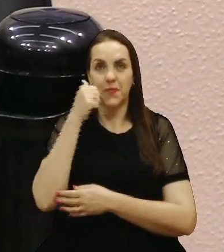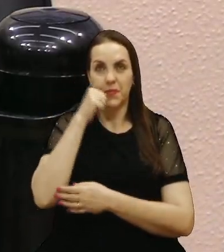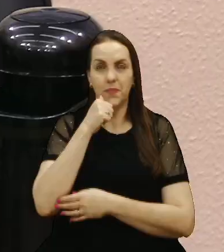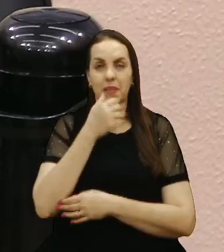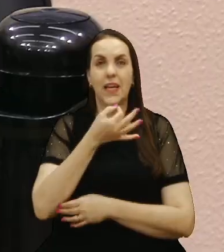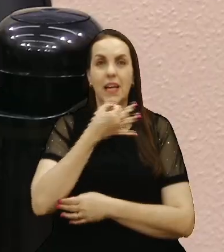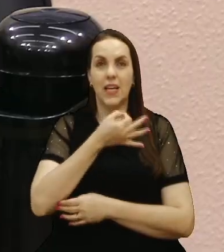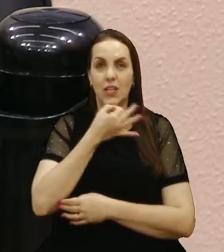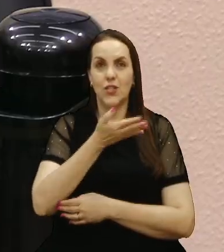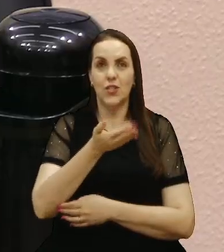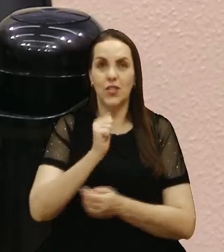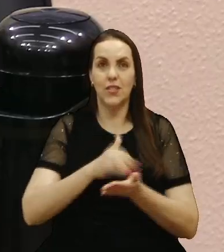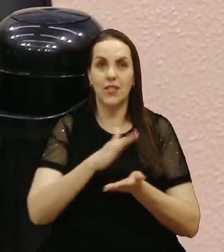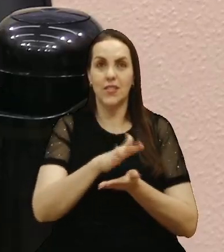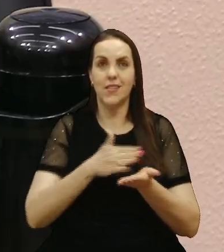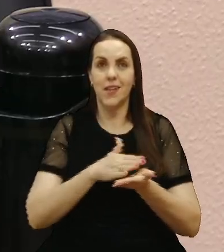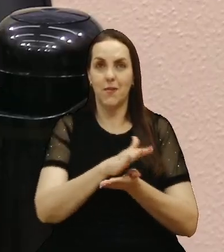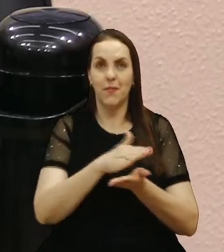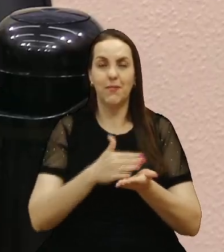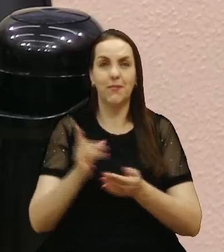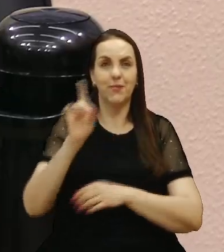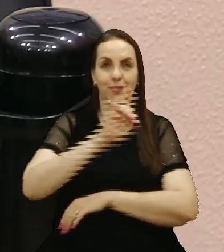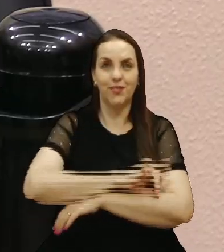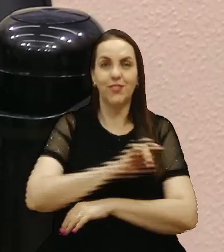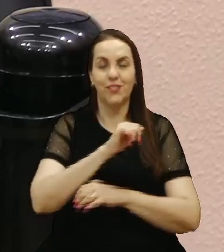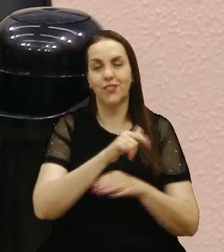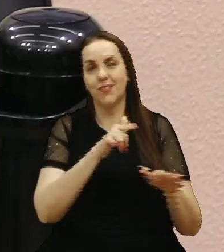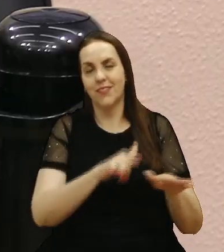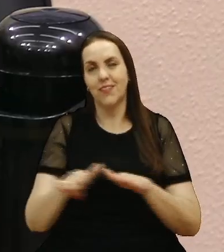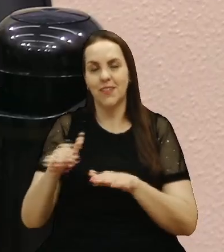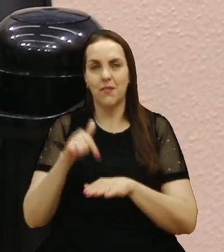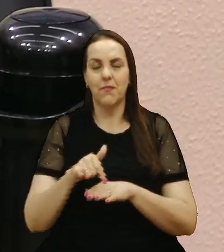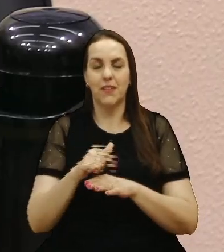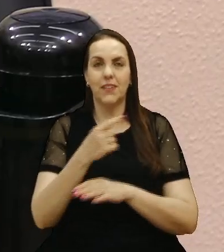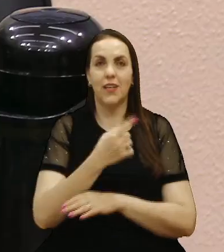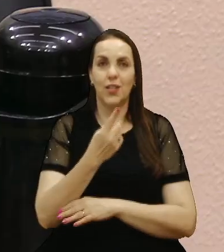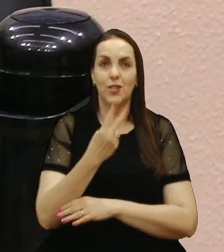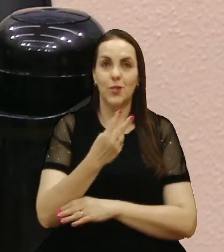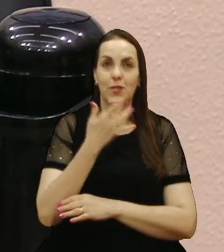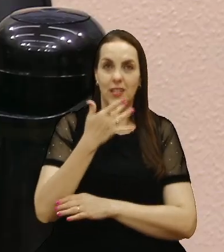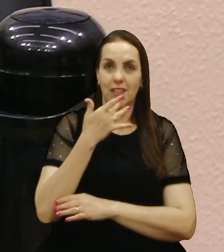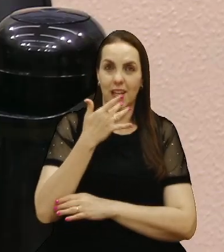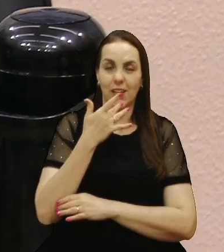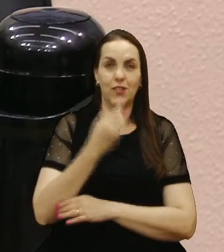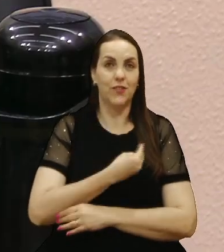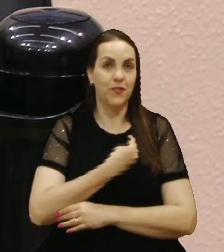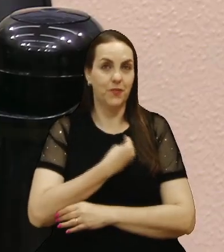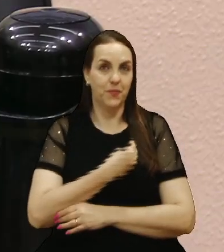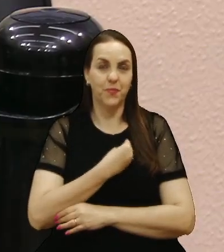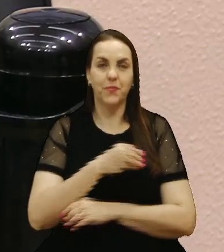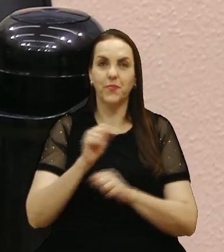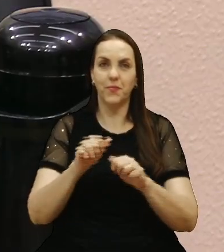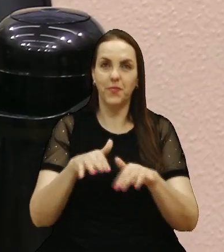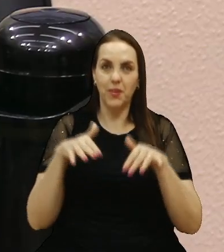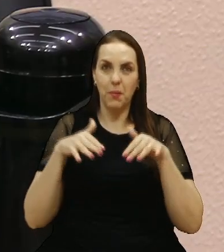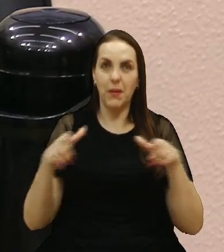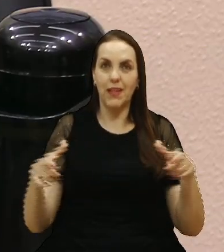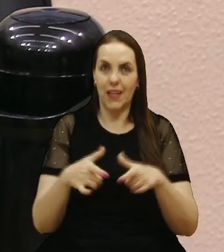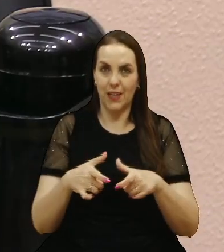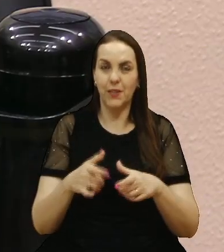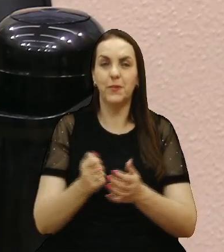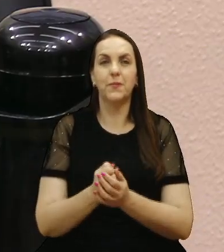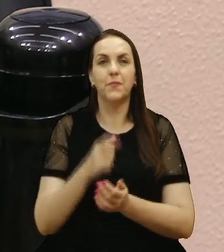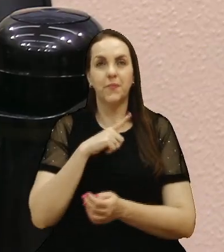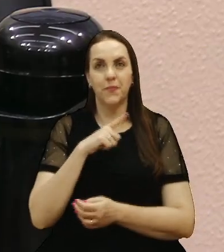do Samba, em alusão ao Dia do Samba dessa semana, às 14 horas, ao vivo no plenarinho. Todos os vereadores e vereadoras convidadas a participarem da